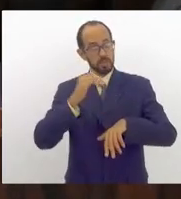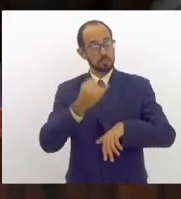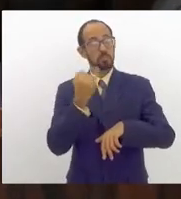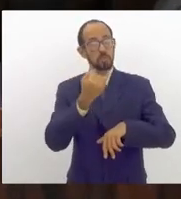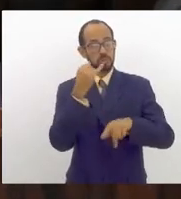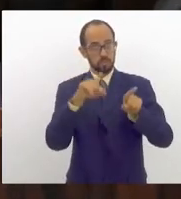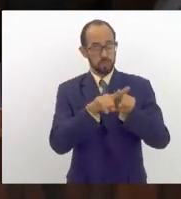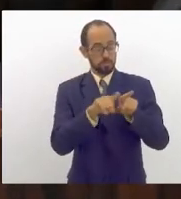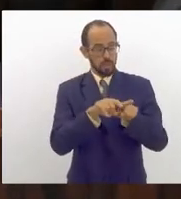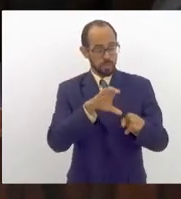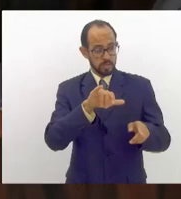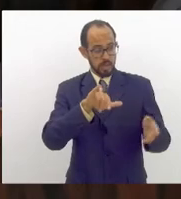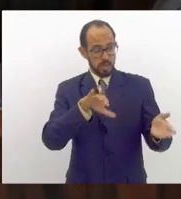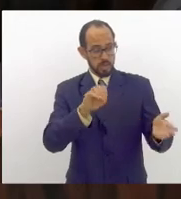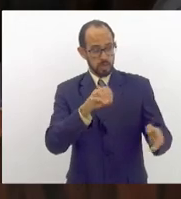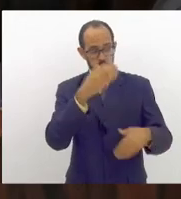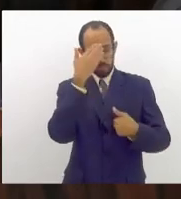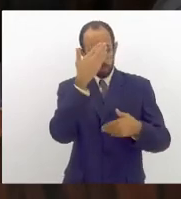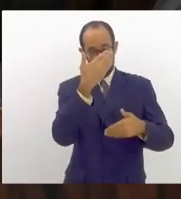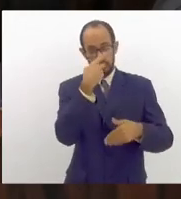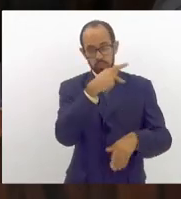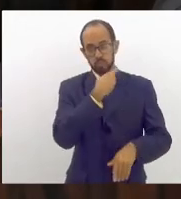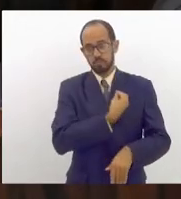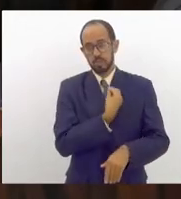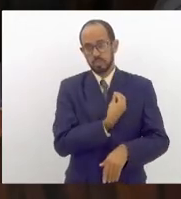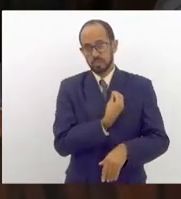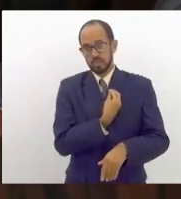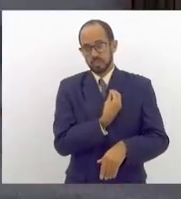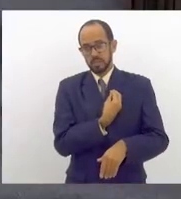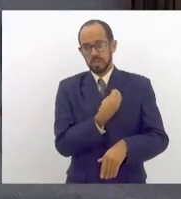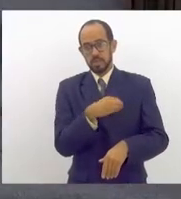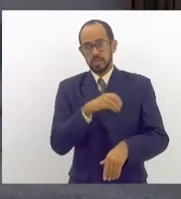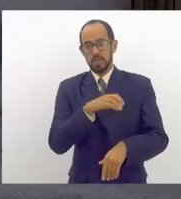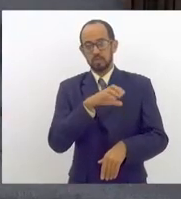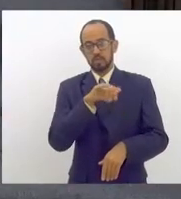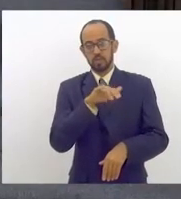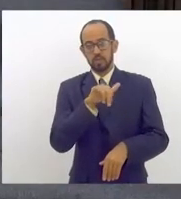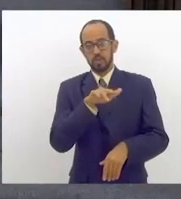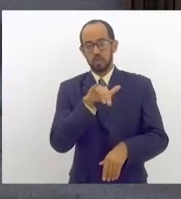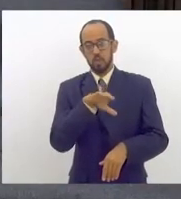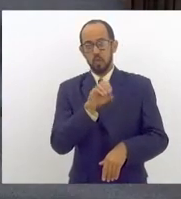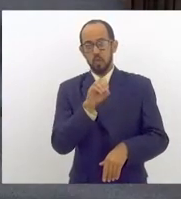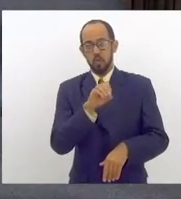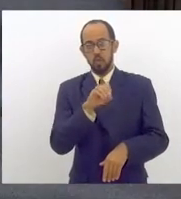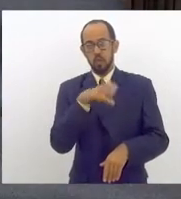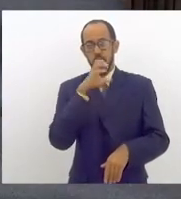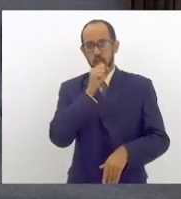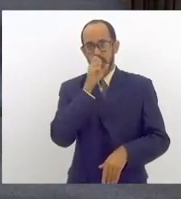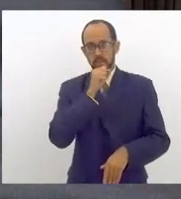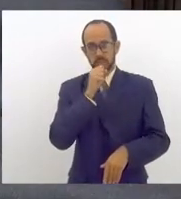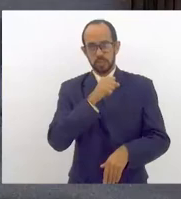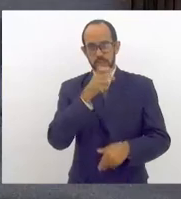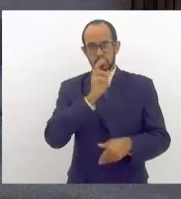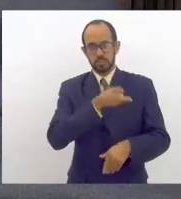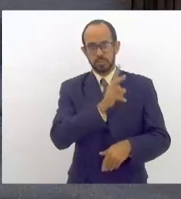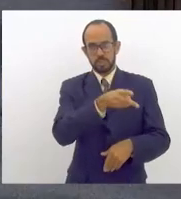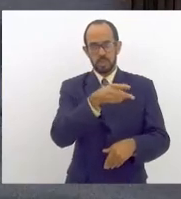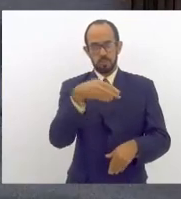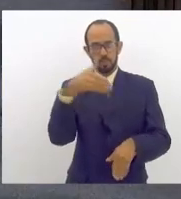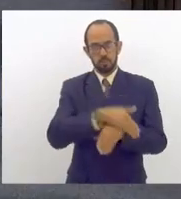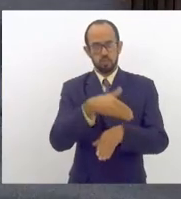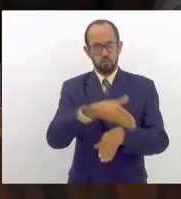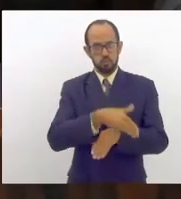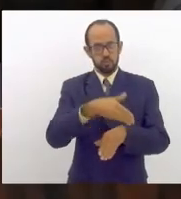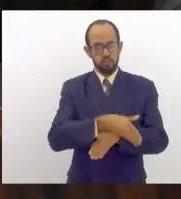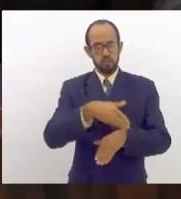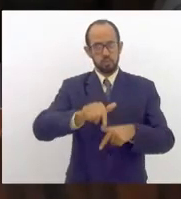Sério Muito obrigada pela sua presença círculo laranja sempre presente na luta por dignidade dos